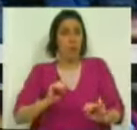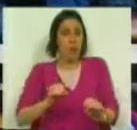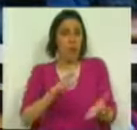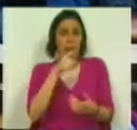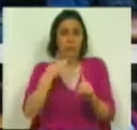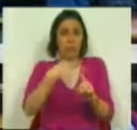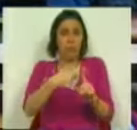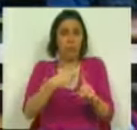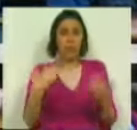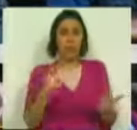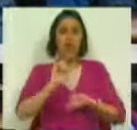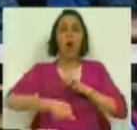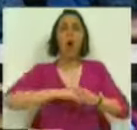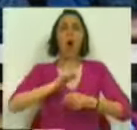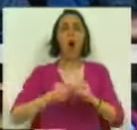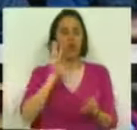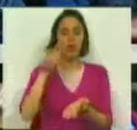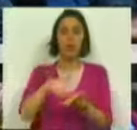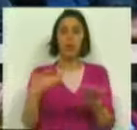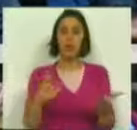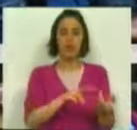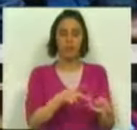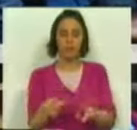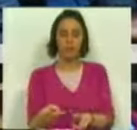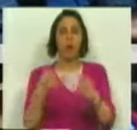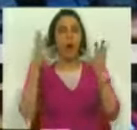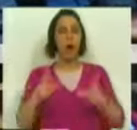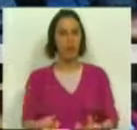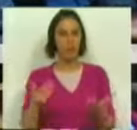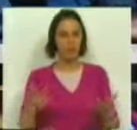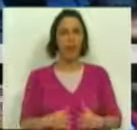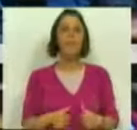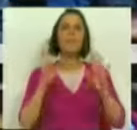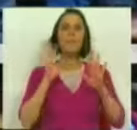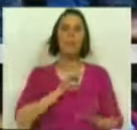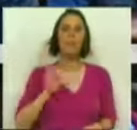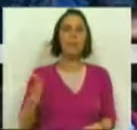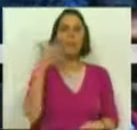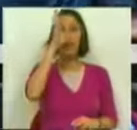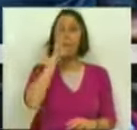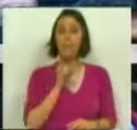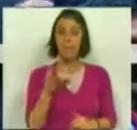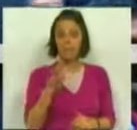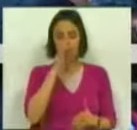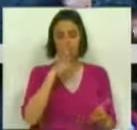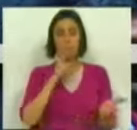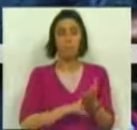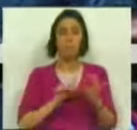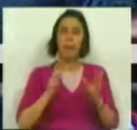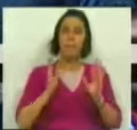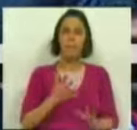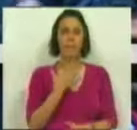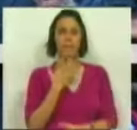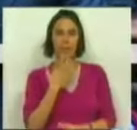nada de positivo naquilo que são os resultados da execução orçamental. Mas, Sr. Primeiro-Ministro, se é verdade que é